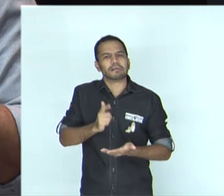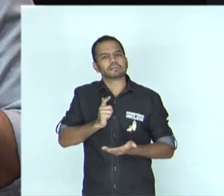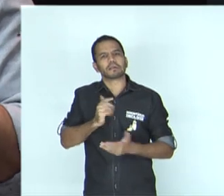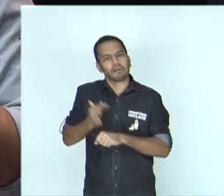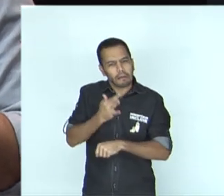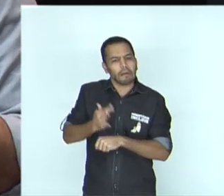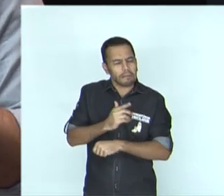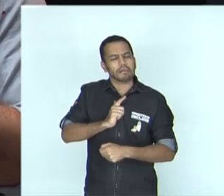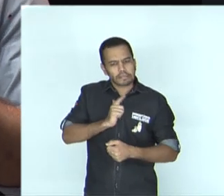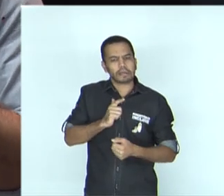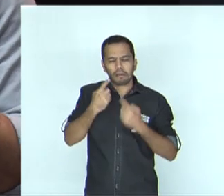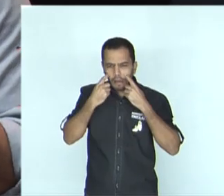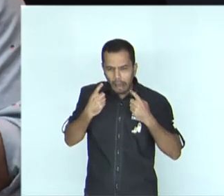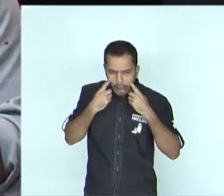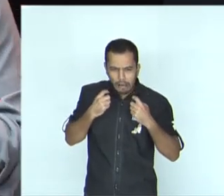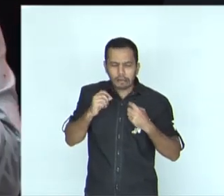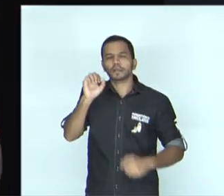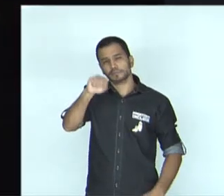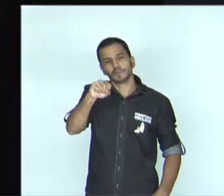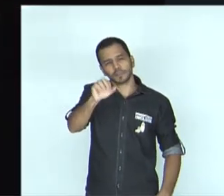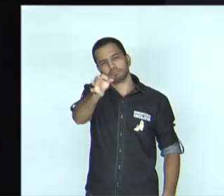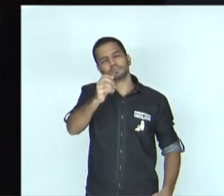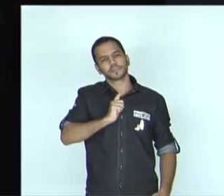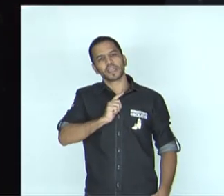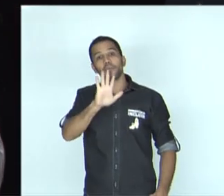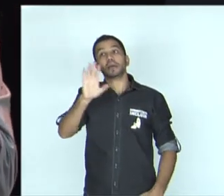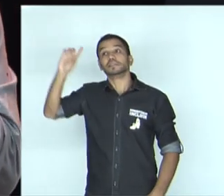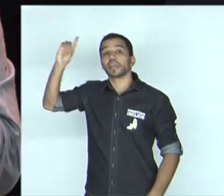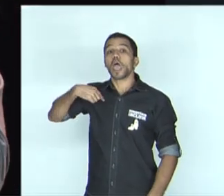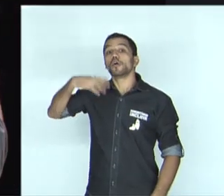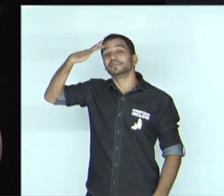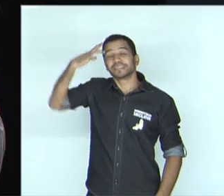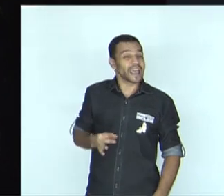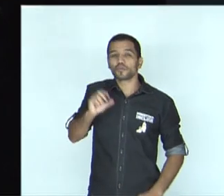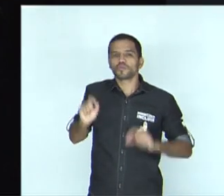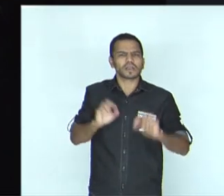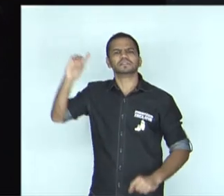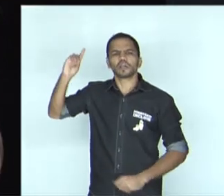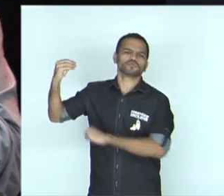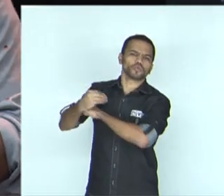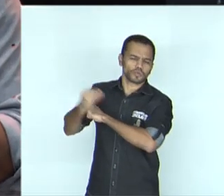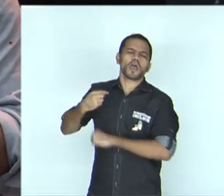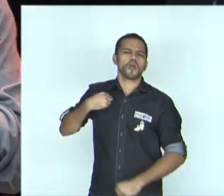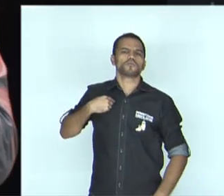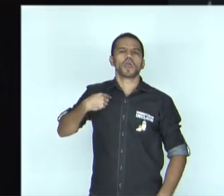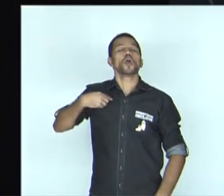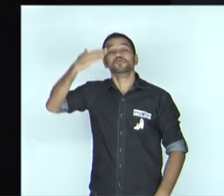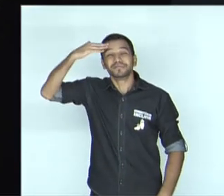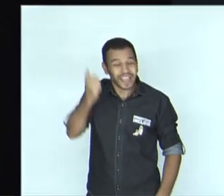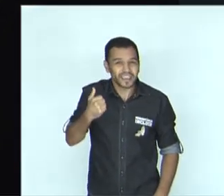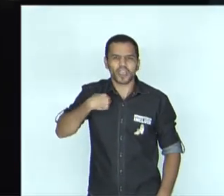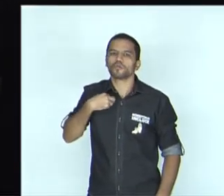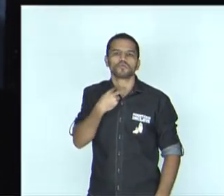Tenho incertezas? Tenho. Mas Deus vai cuidar de mim. Deus vai cuidar de mim. Eu não posso abrir mão disso. Ou